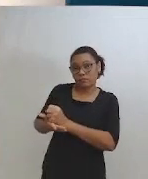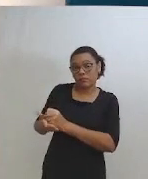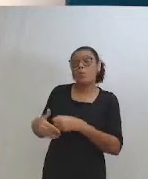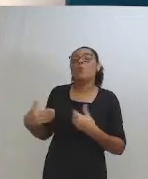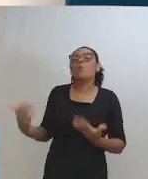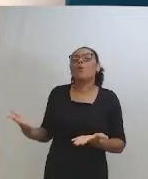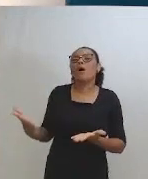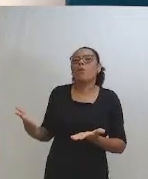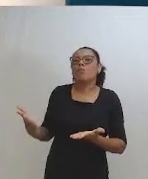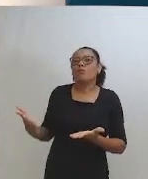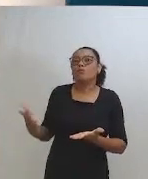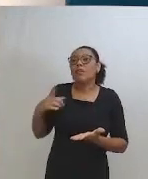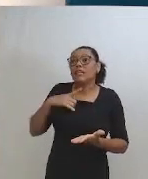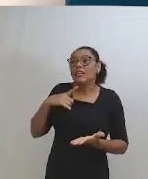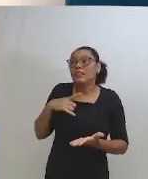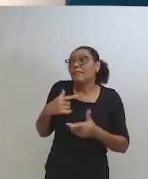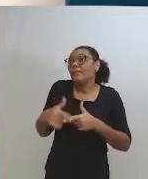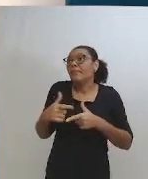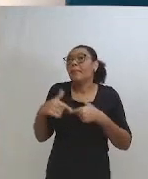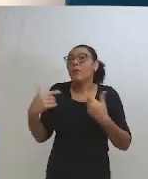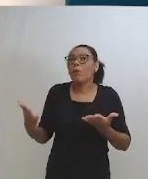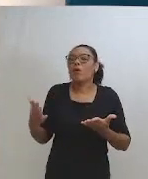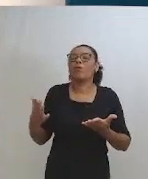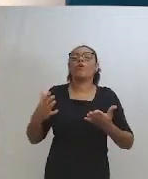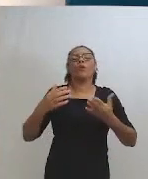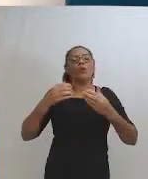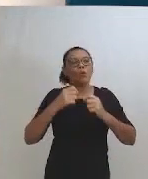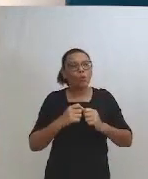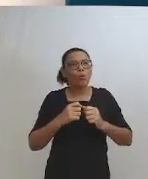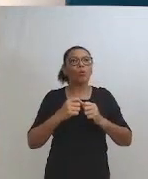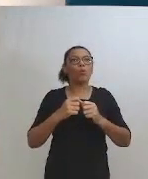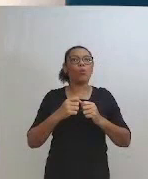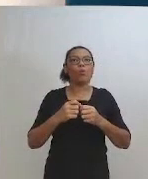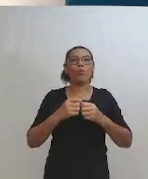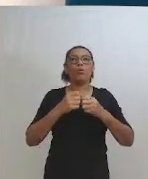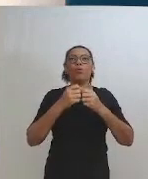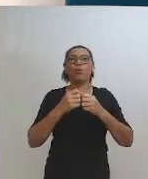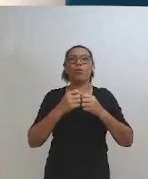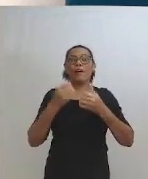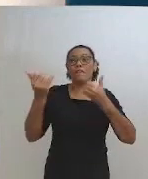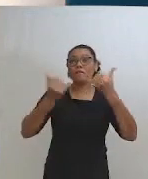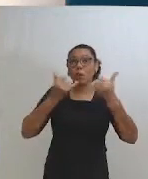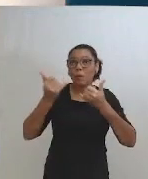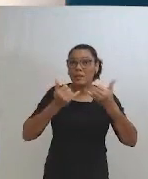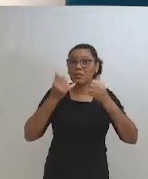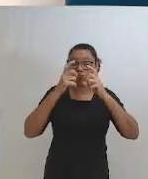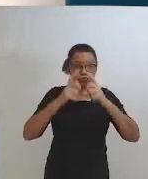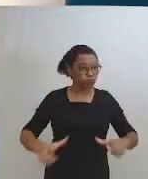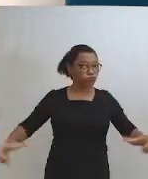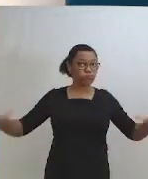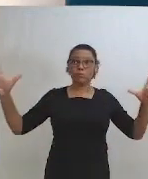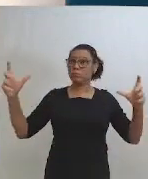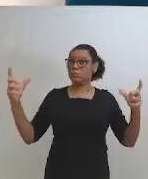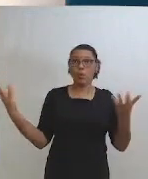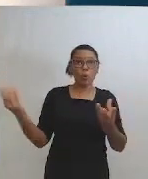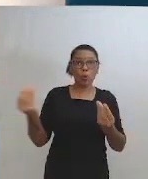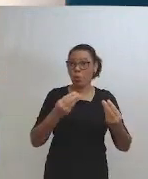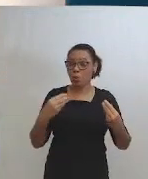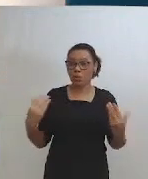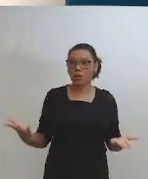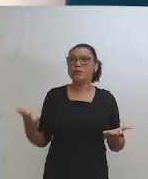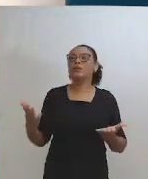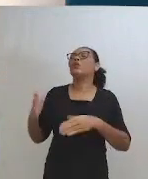a extensão da decisão, ou seja, a amplitude das informações solicitadas. A partir do momento em que o juiz não